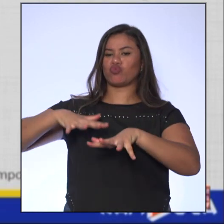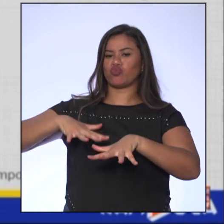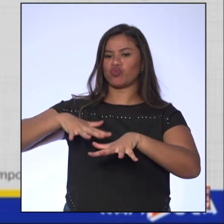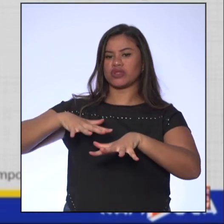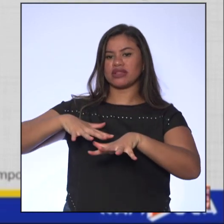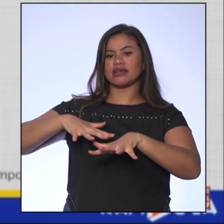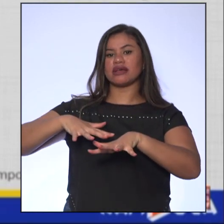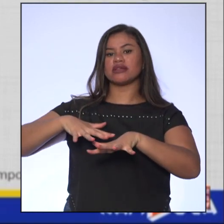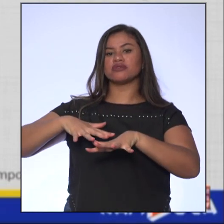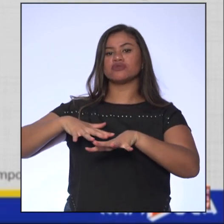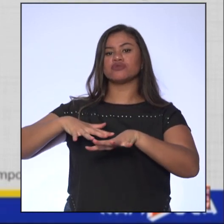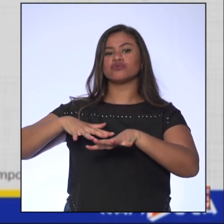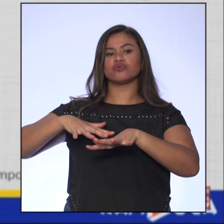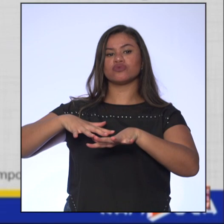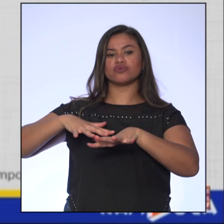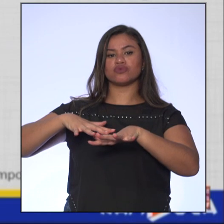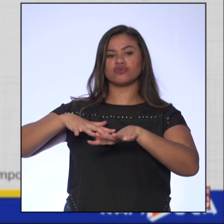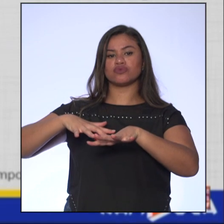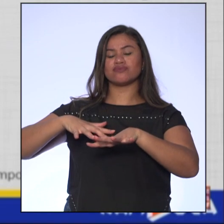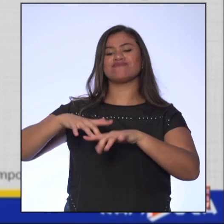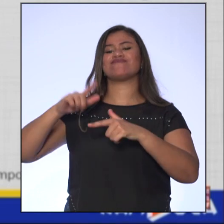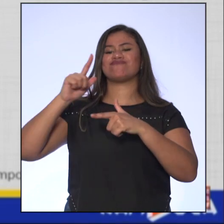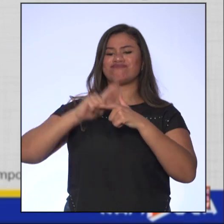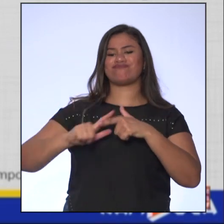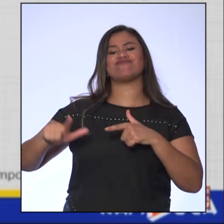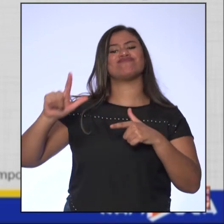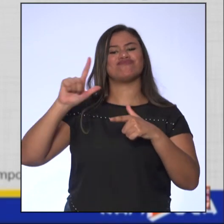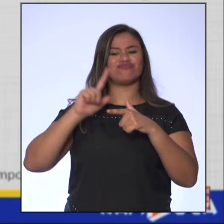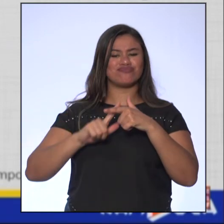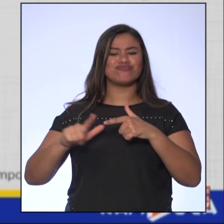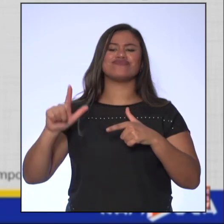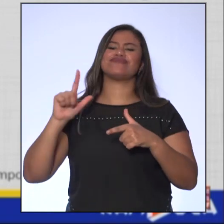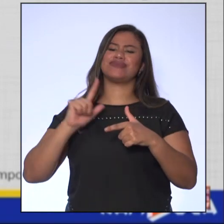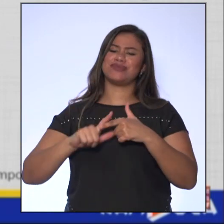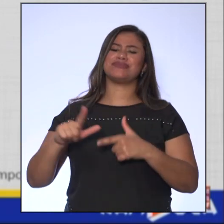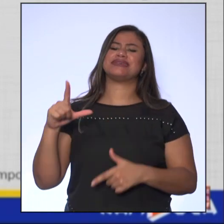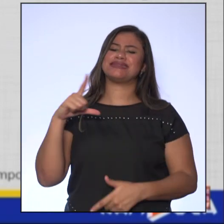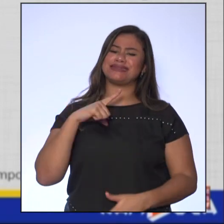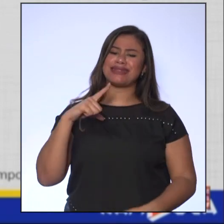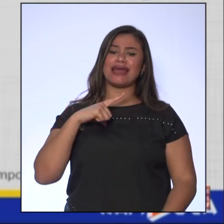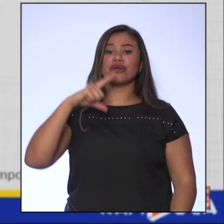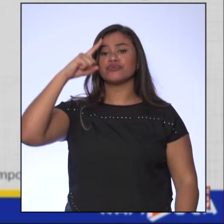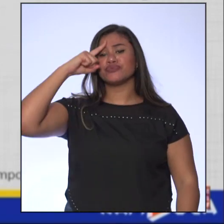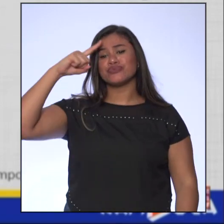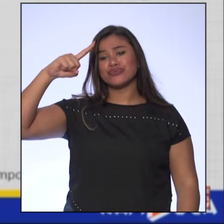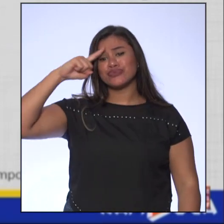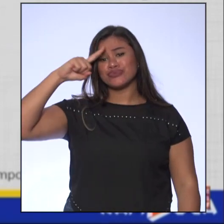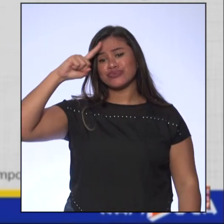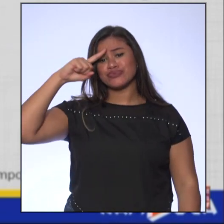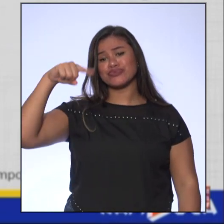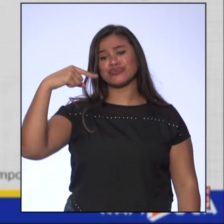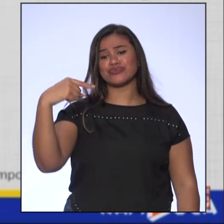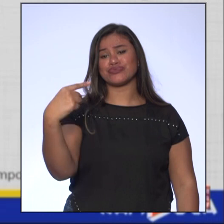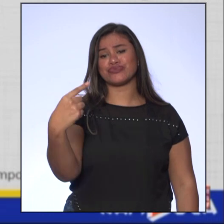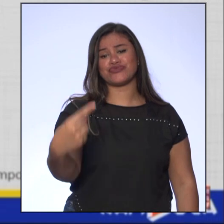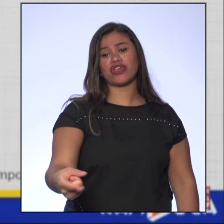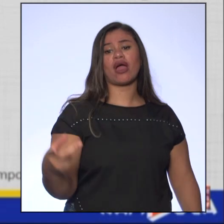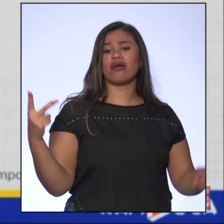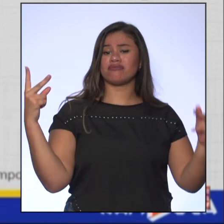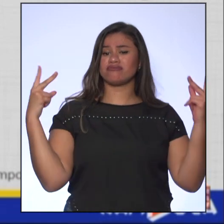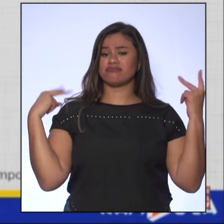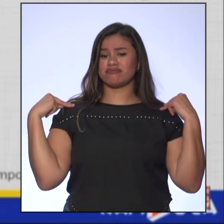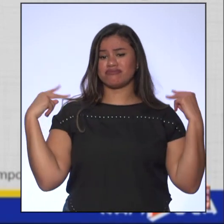constituem o quê? Um problema que aflige todos os dias milhares de